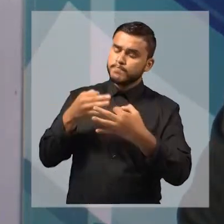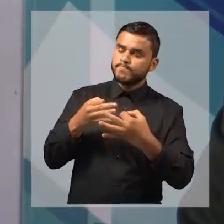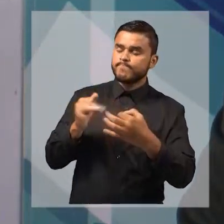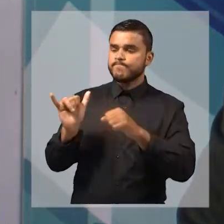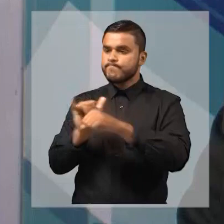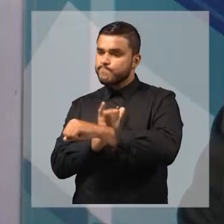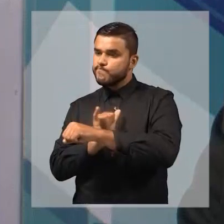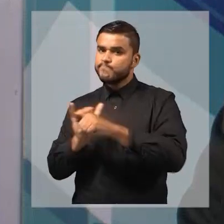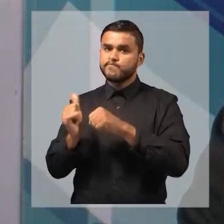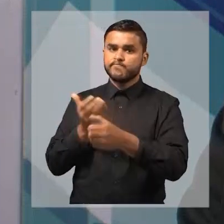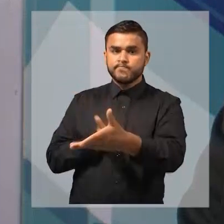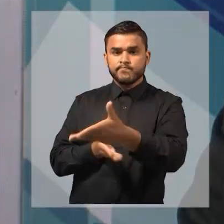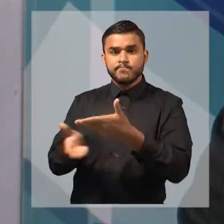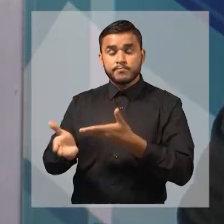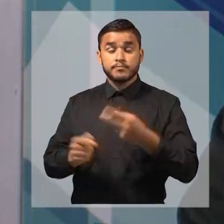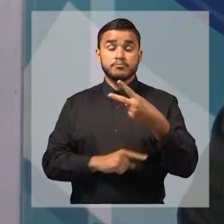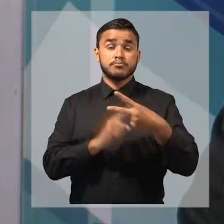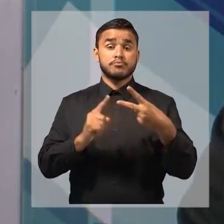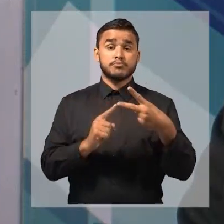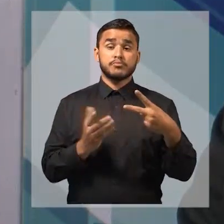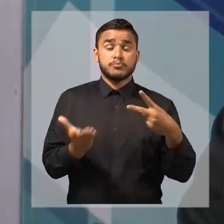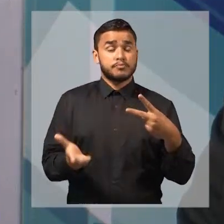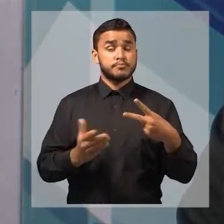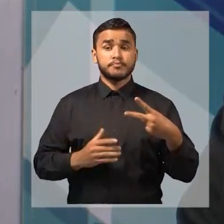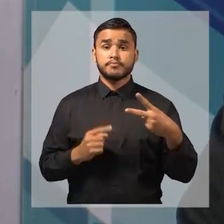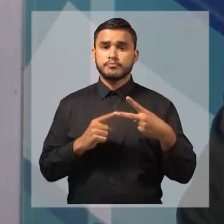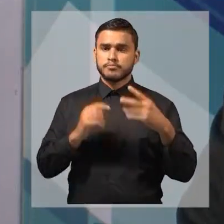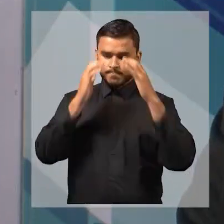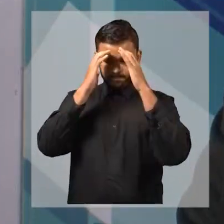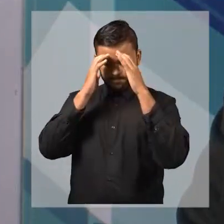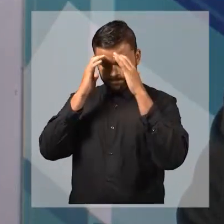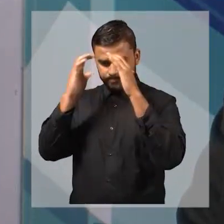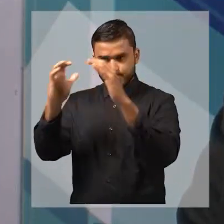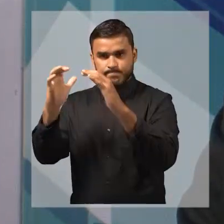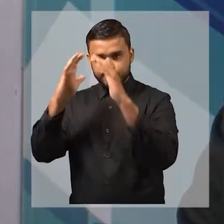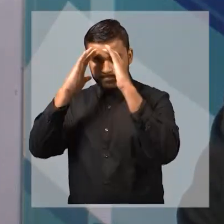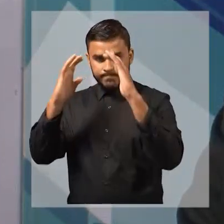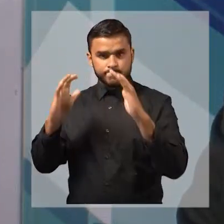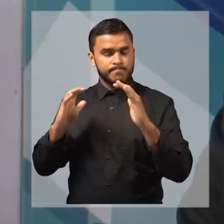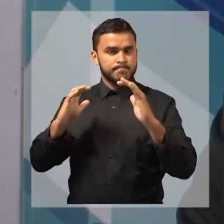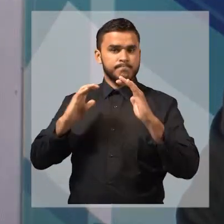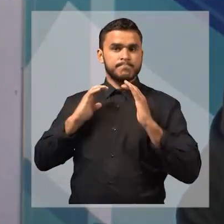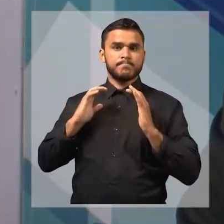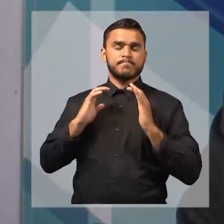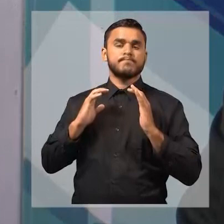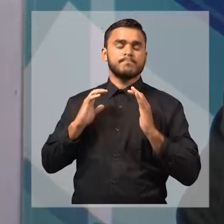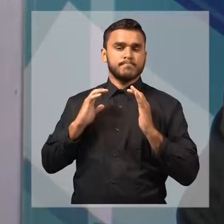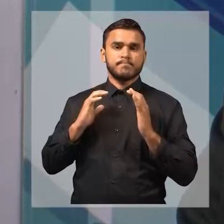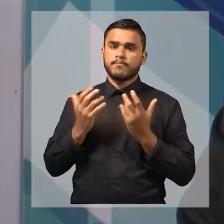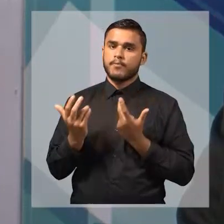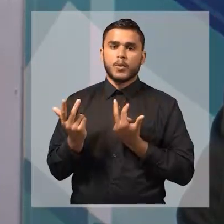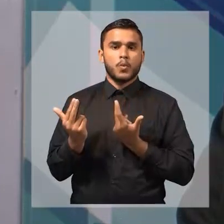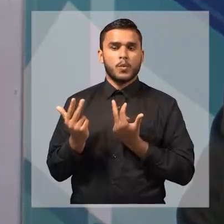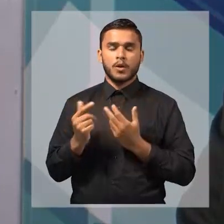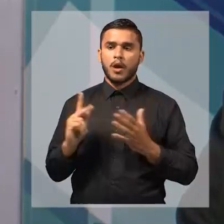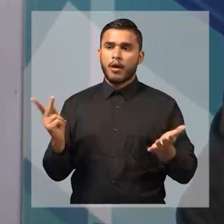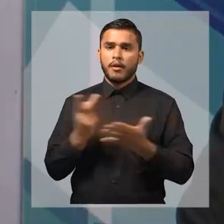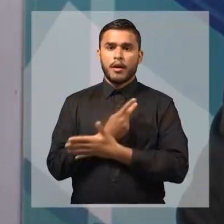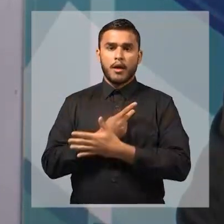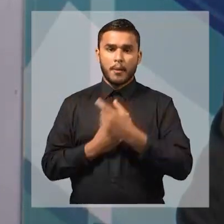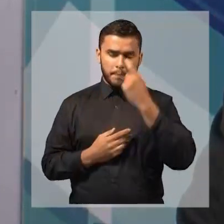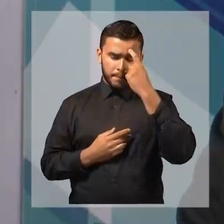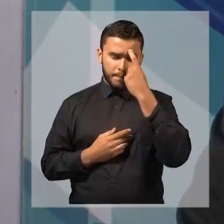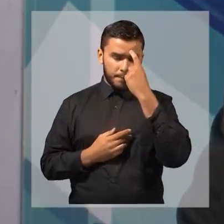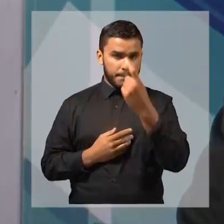os presidentes desses poderes. E o segundo, o respeito mútuo para evitar a interferência e,